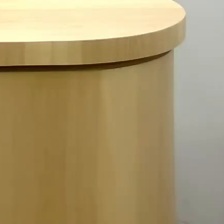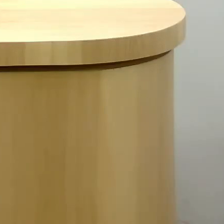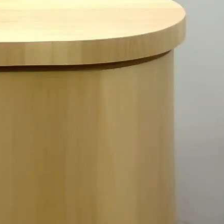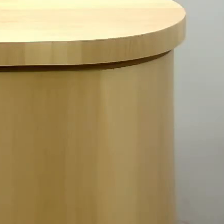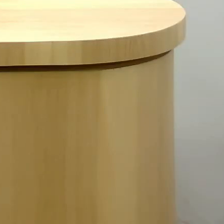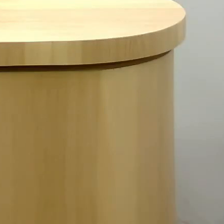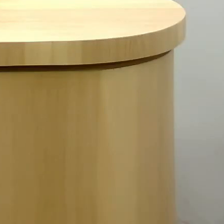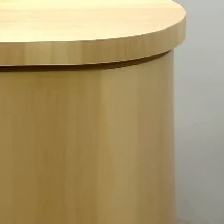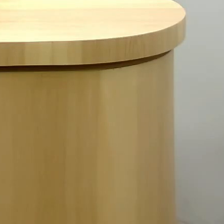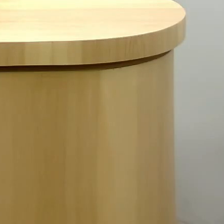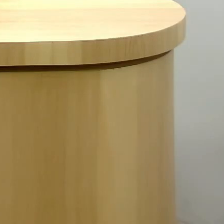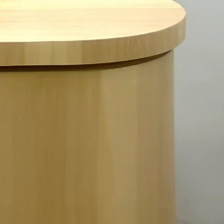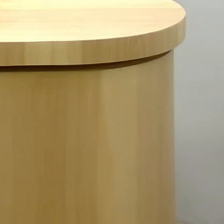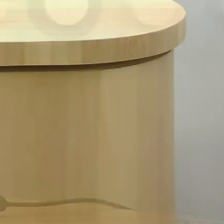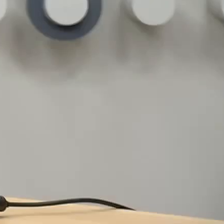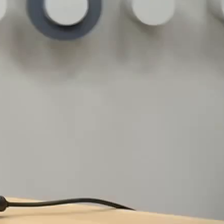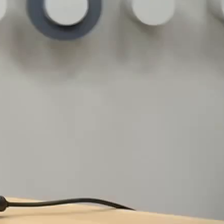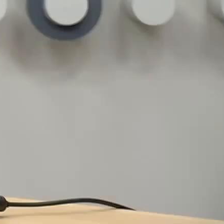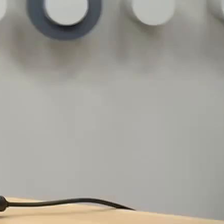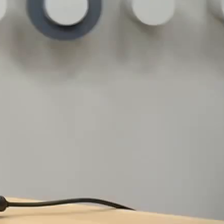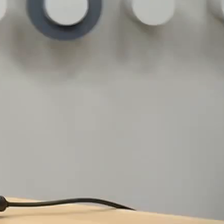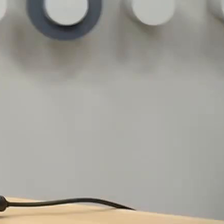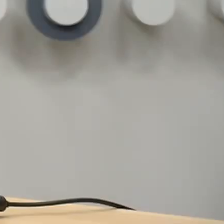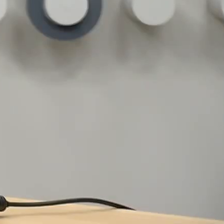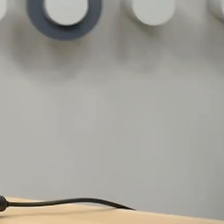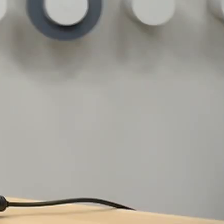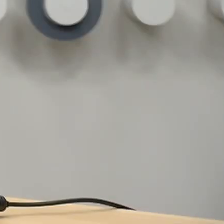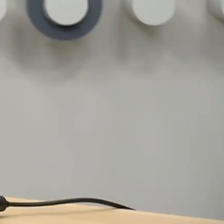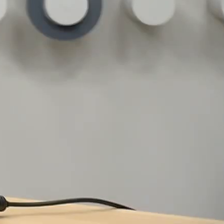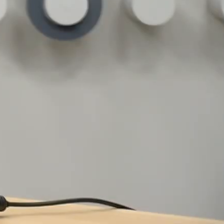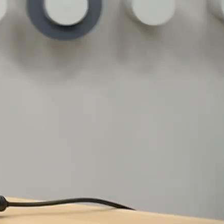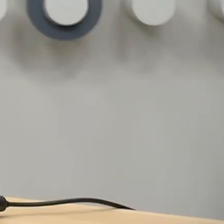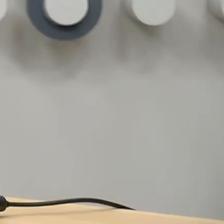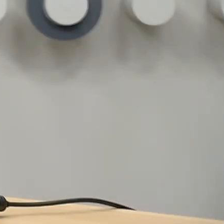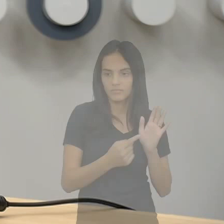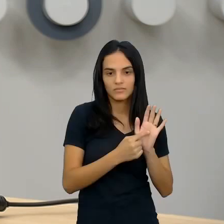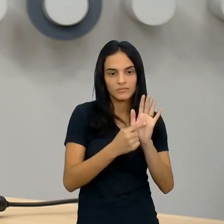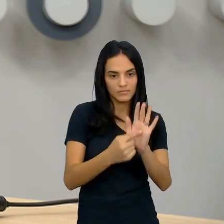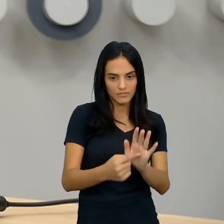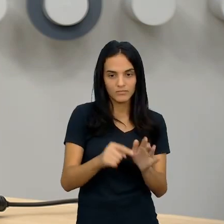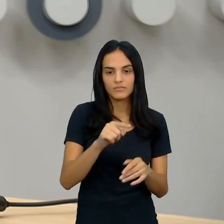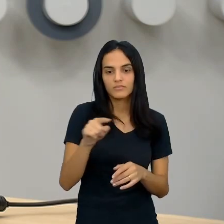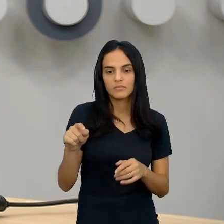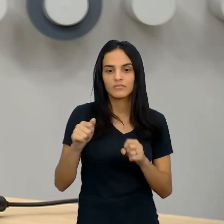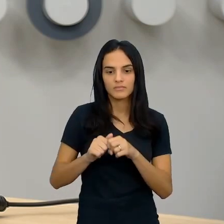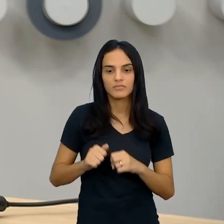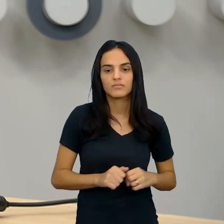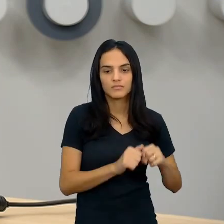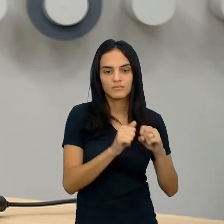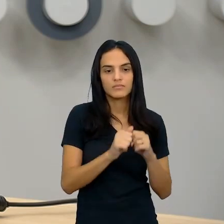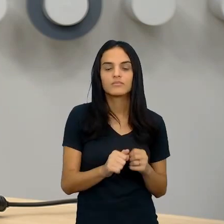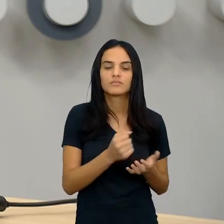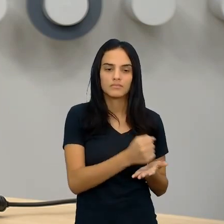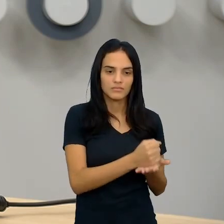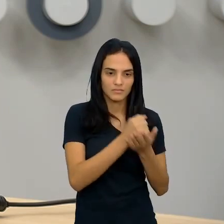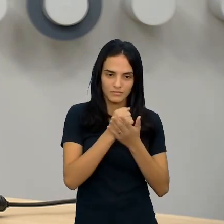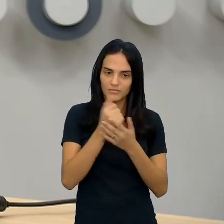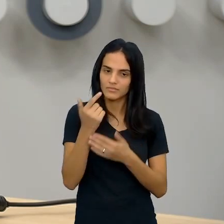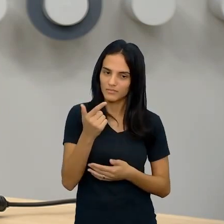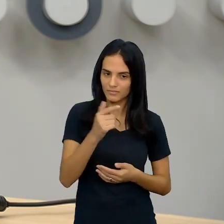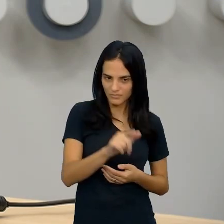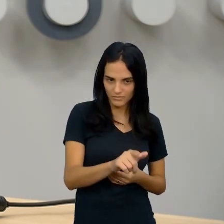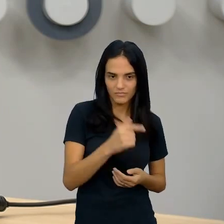Então, professores e professoras, o que vocês acharam do vídeo, Ele mostra, então, que o que você faz, você recebe de volta depois, não